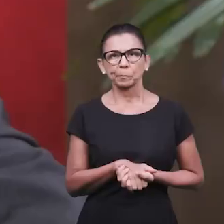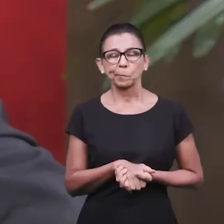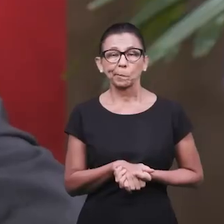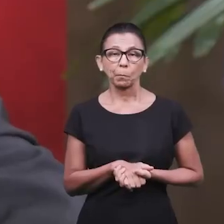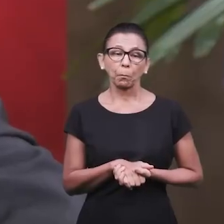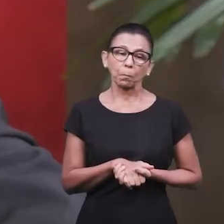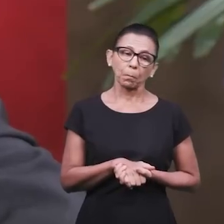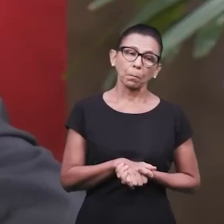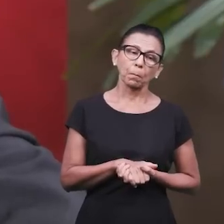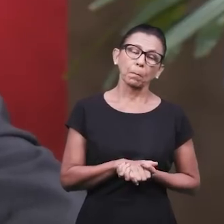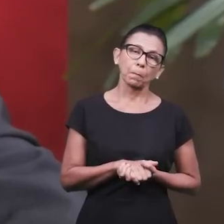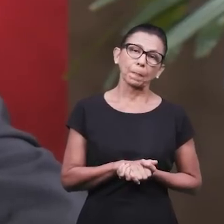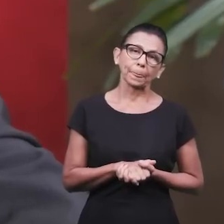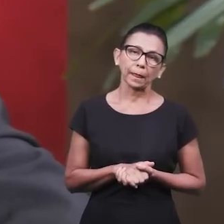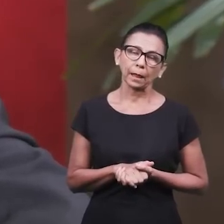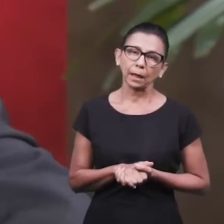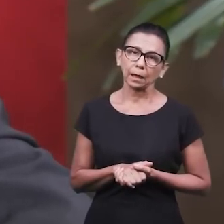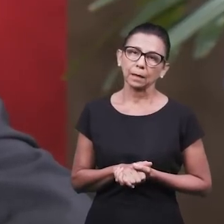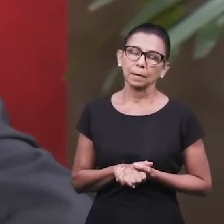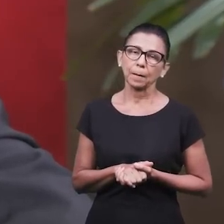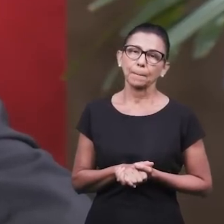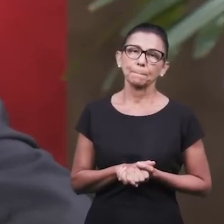O que é importante